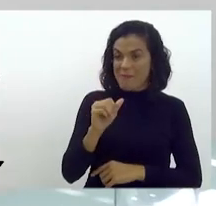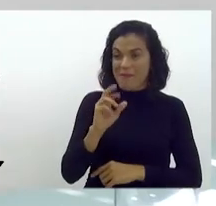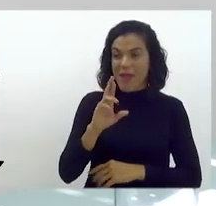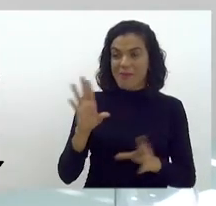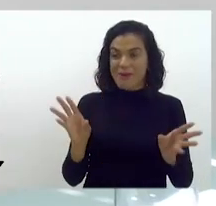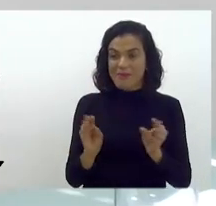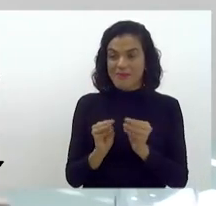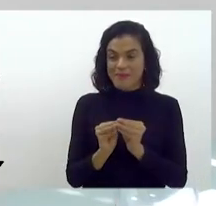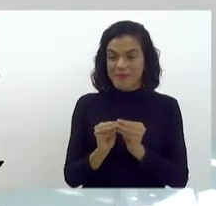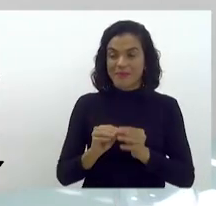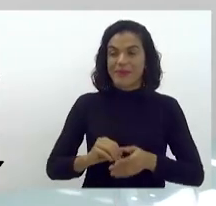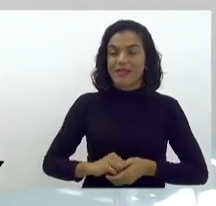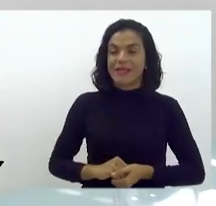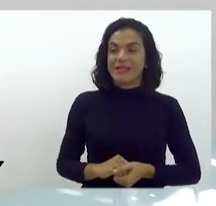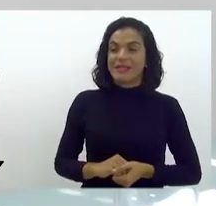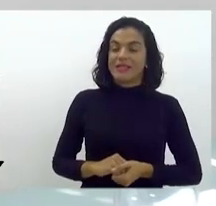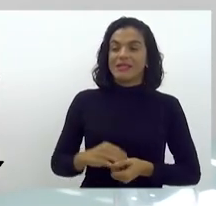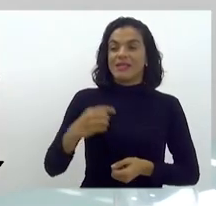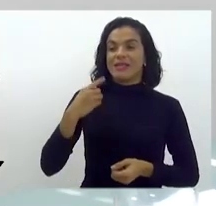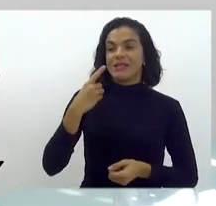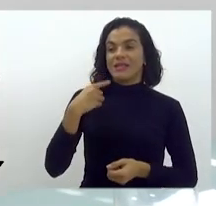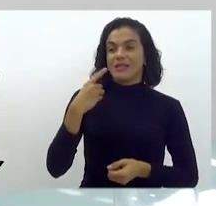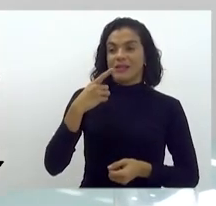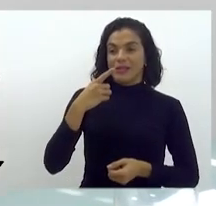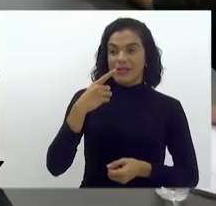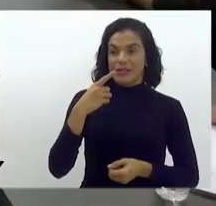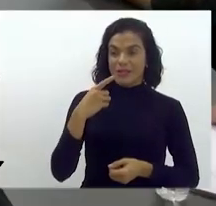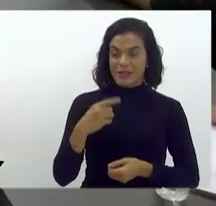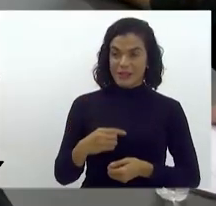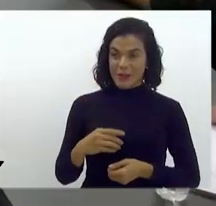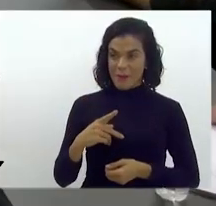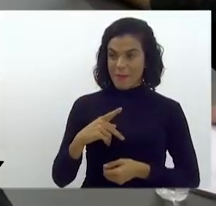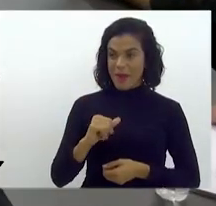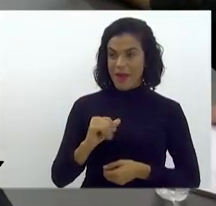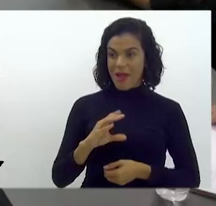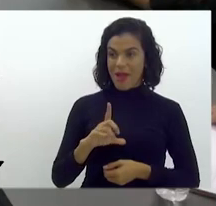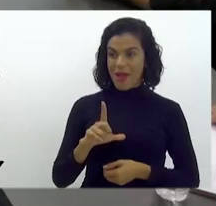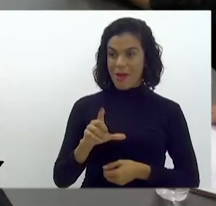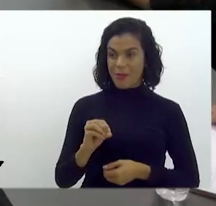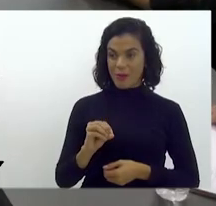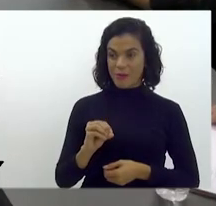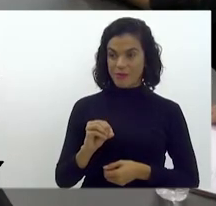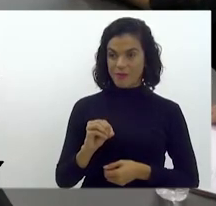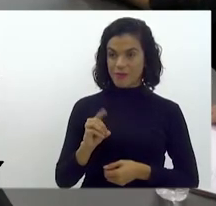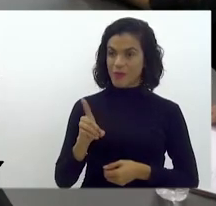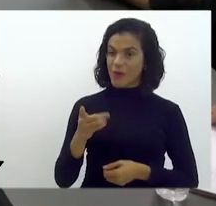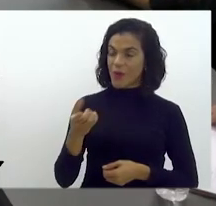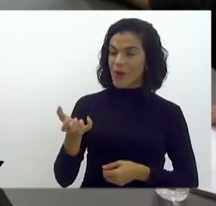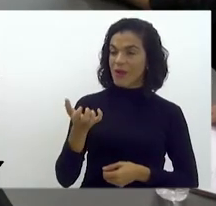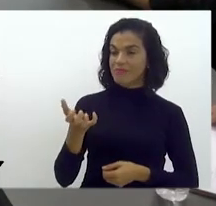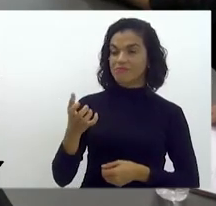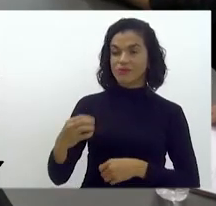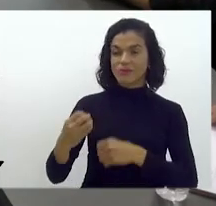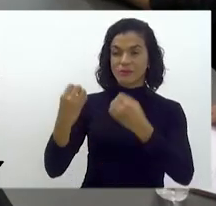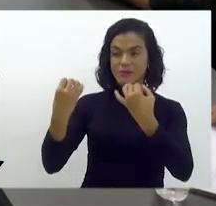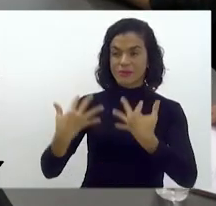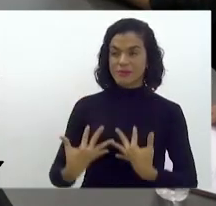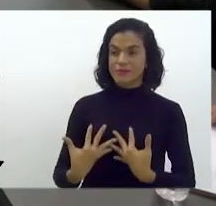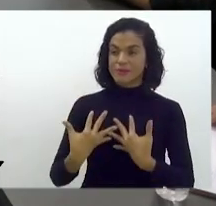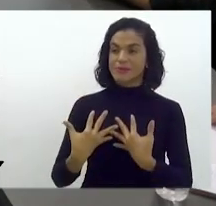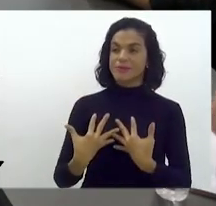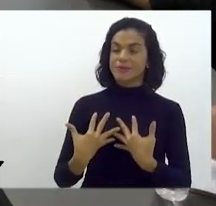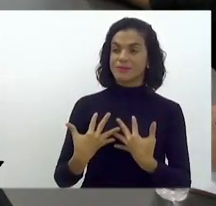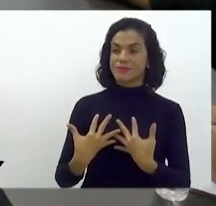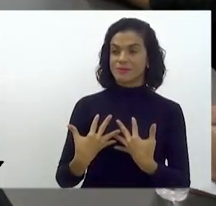em seguida paga o Dr Pablo né E aí doutor Pablo o que que tu falasse um pouquinho dessa dificuldade de